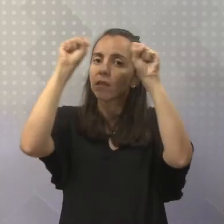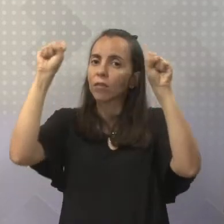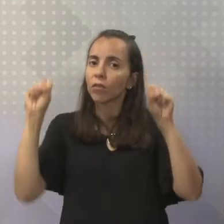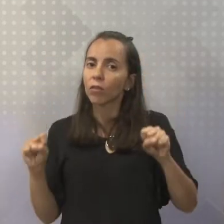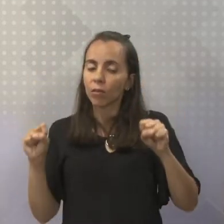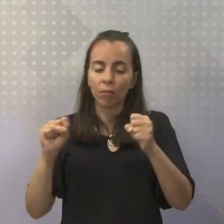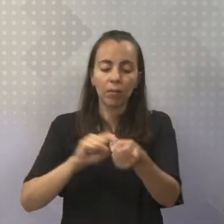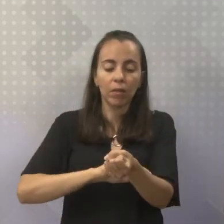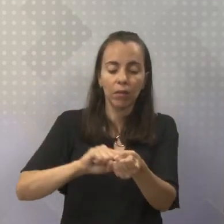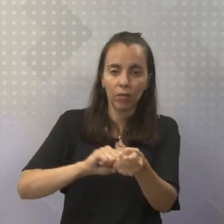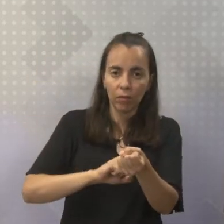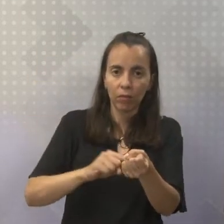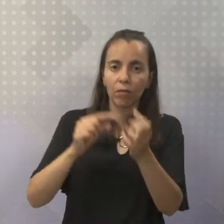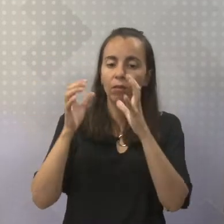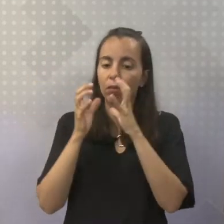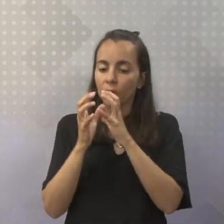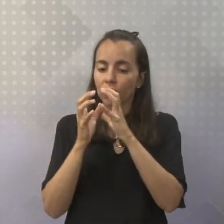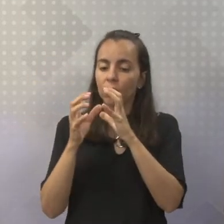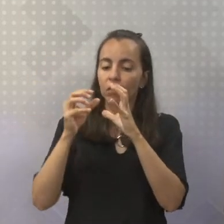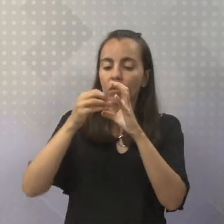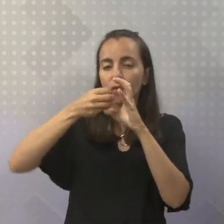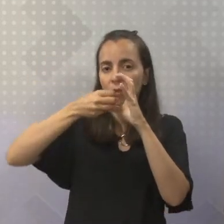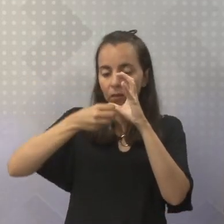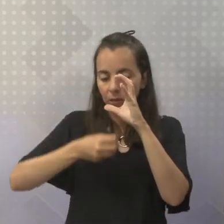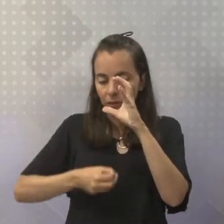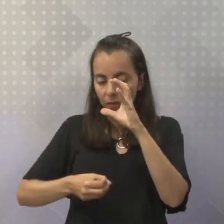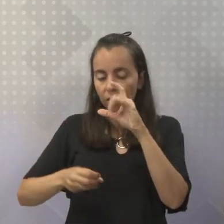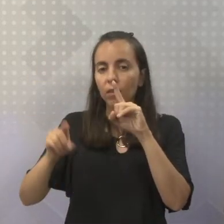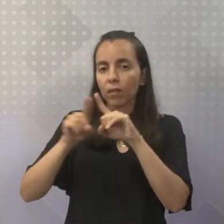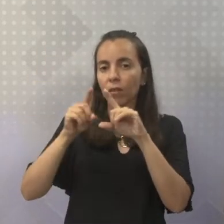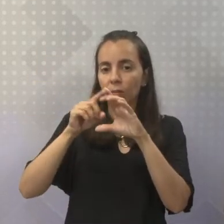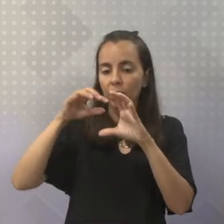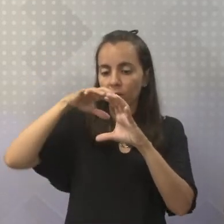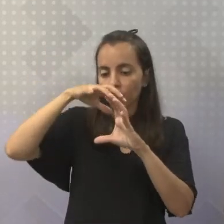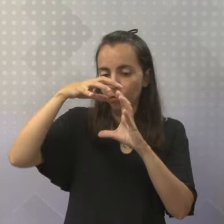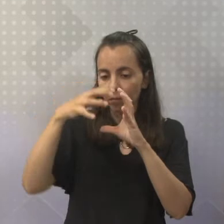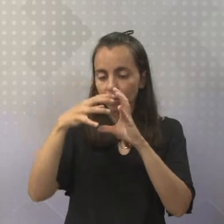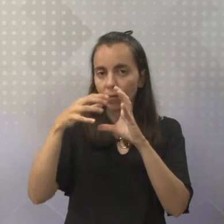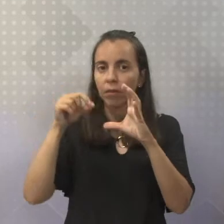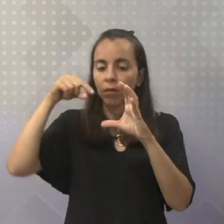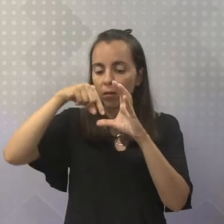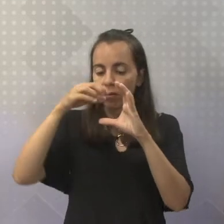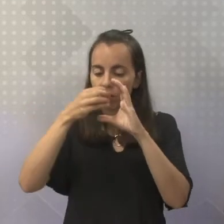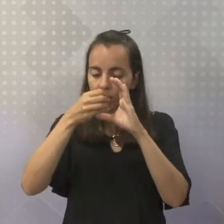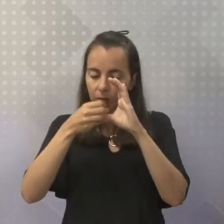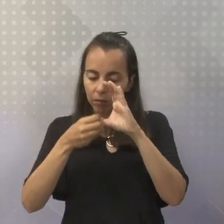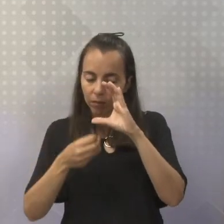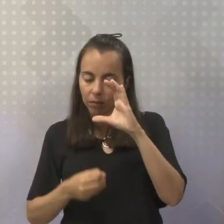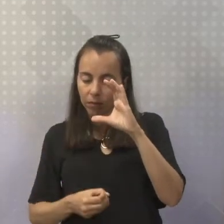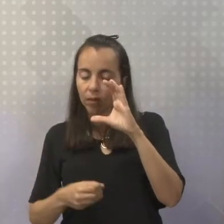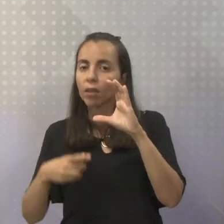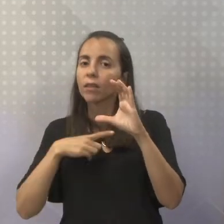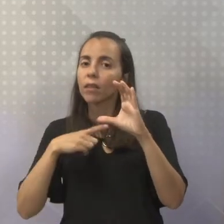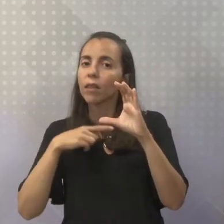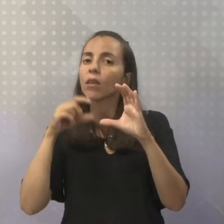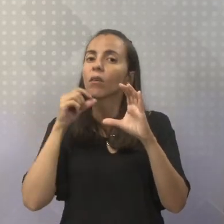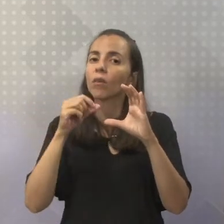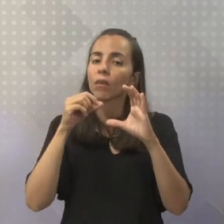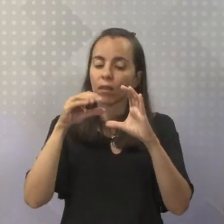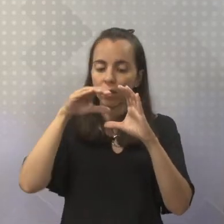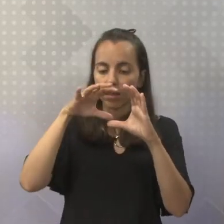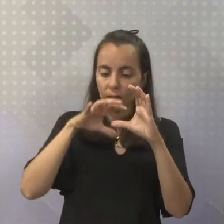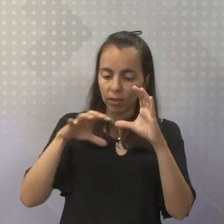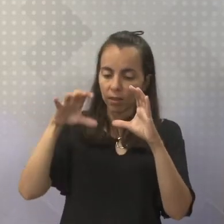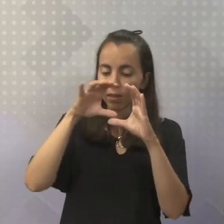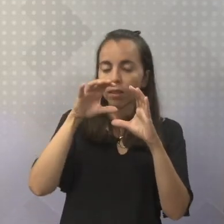sistema nervoso central e sistema nervoso periférico. O sistema nervoso central é constituído pelo